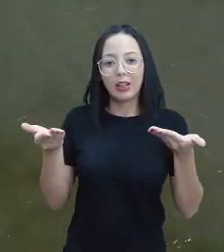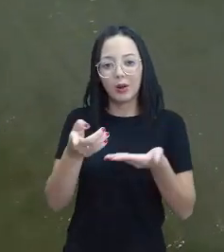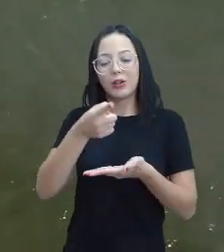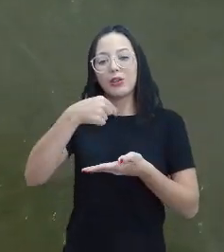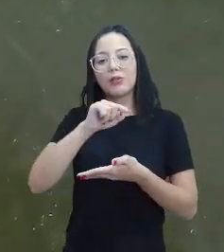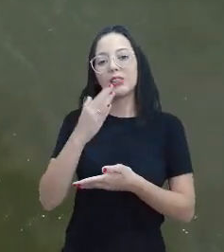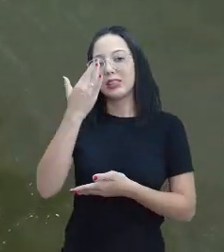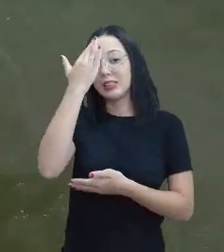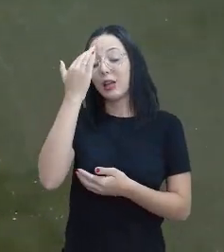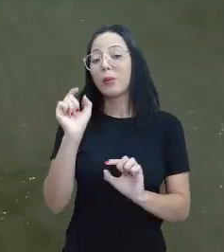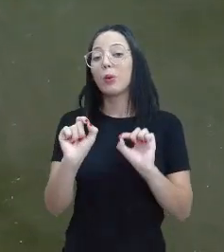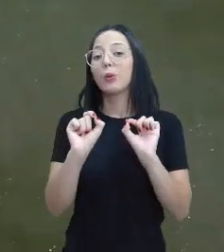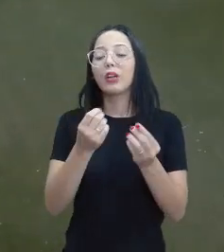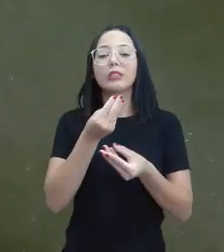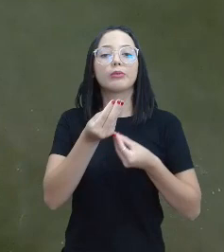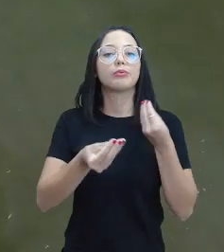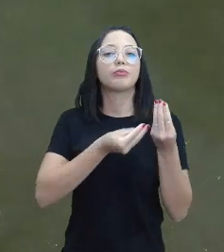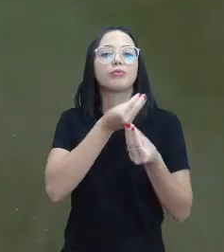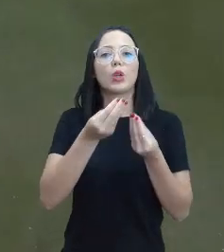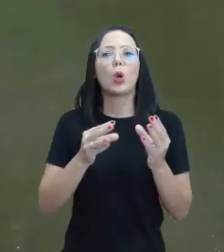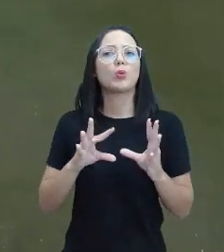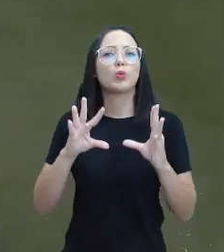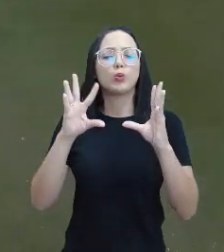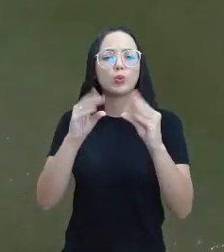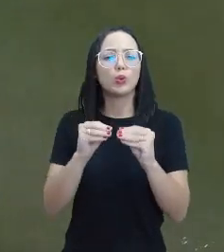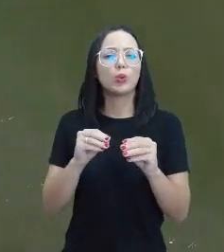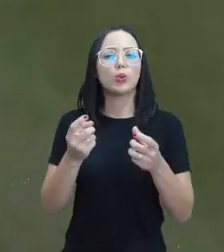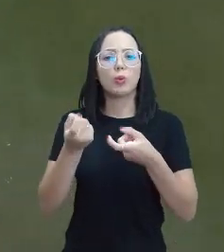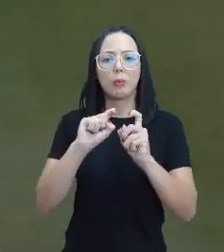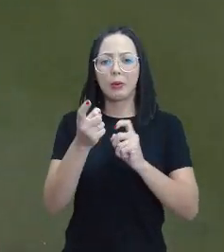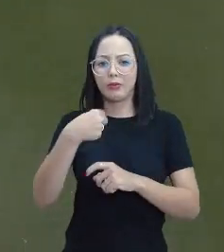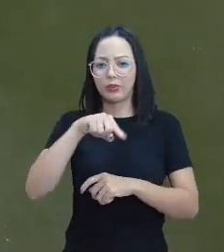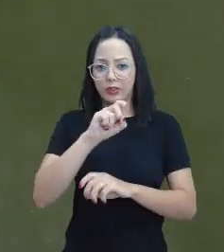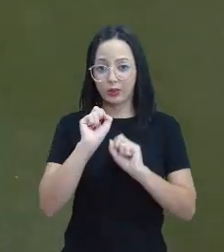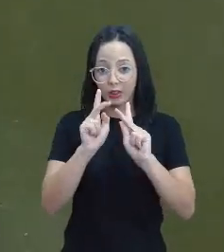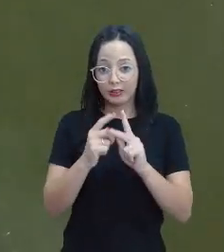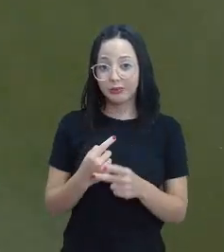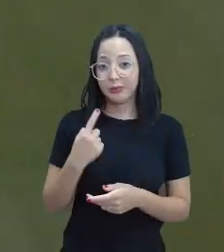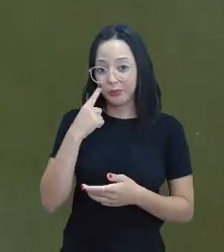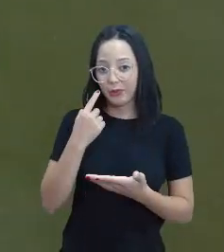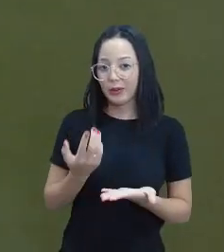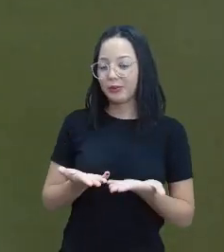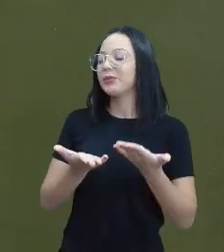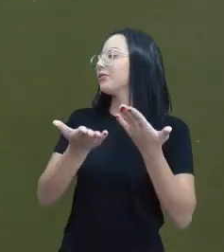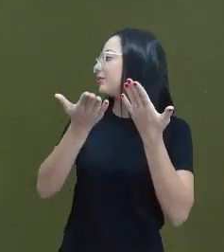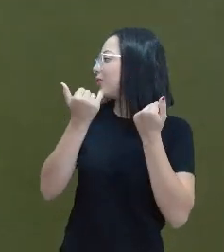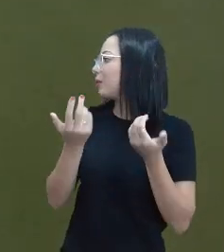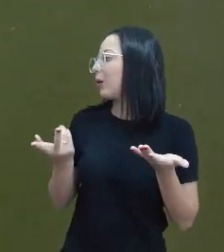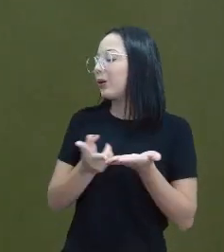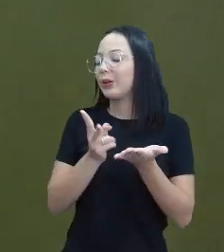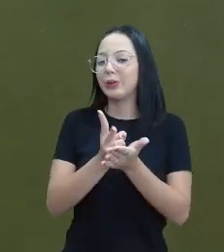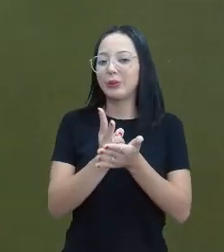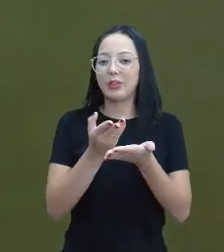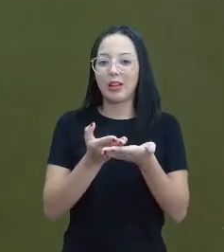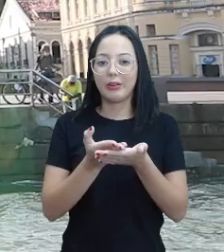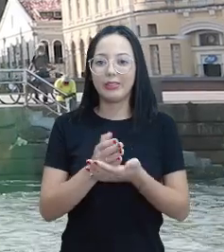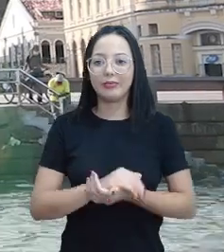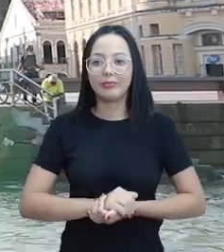vai saber dela como é que isso tudo vai estar à disposição de vocês. Beleza? Vamos embora, gente. Vamos dar continuidade à nossa